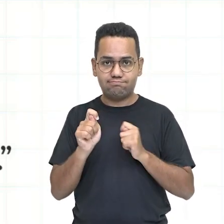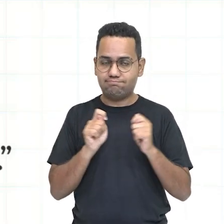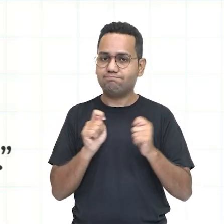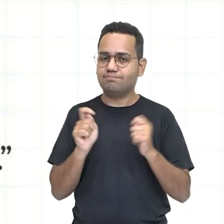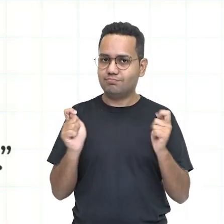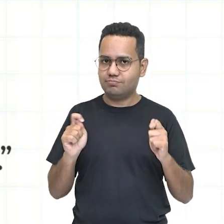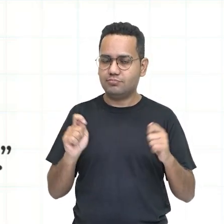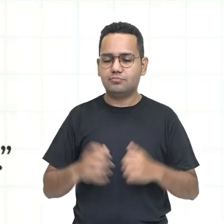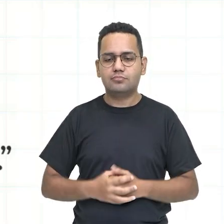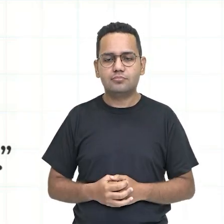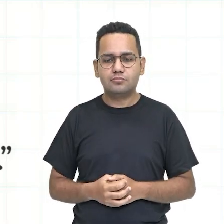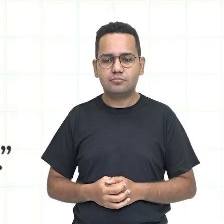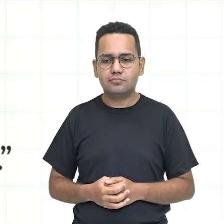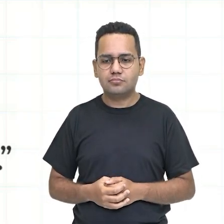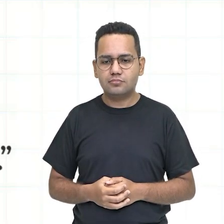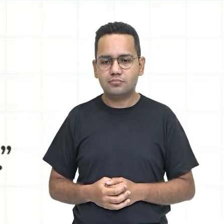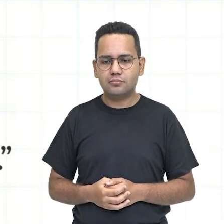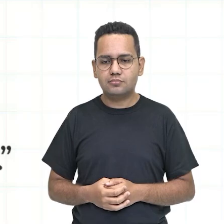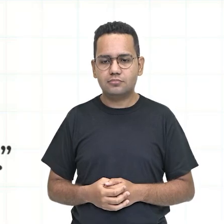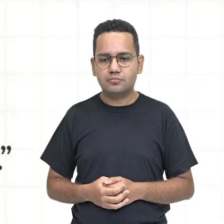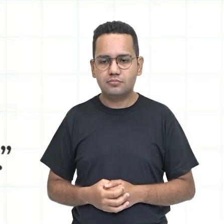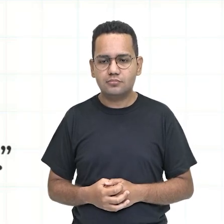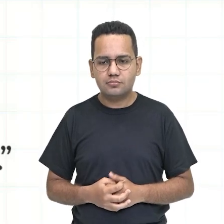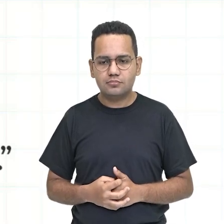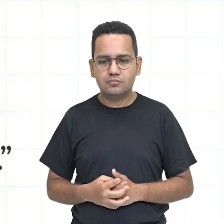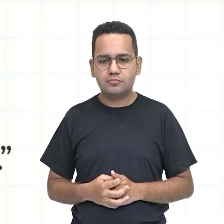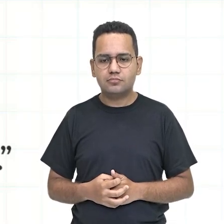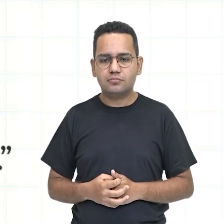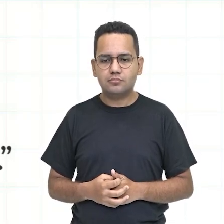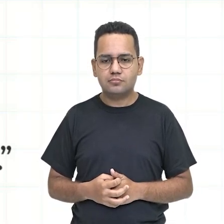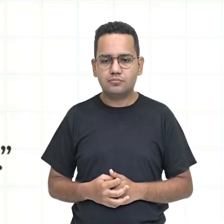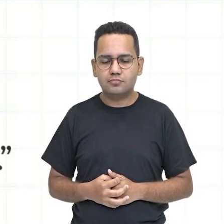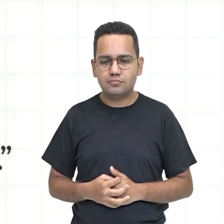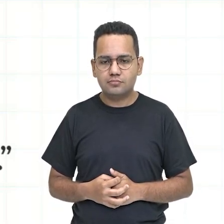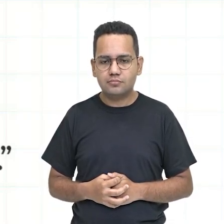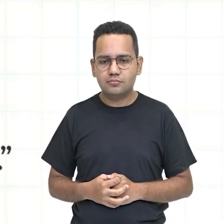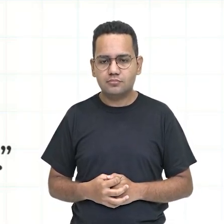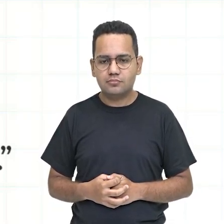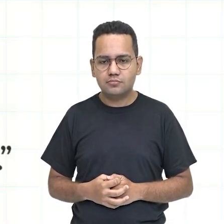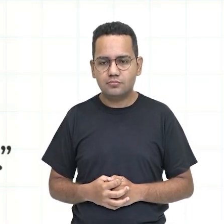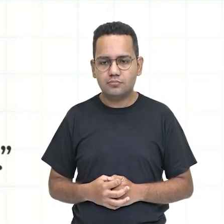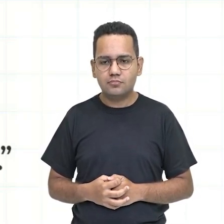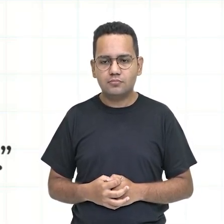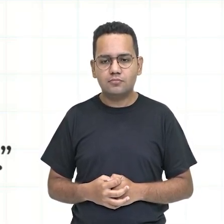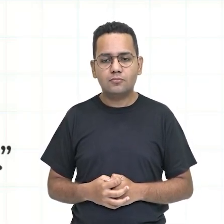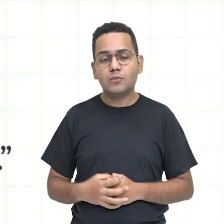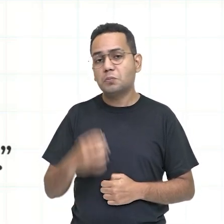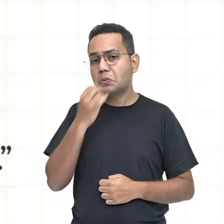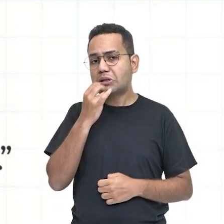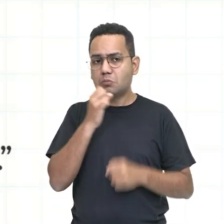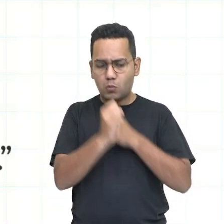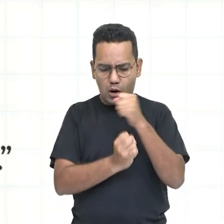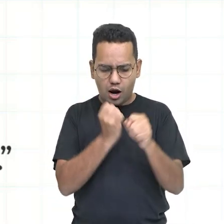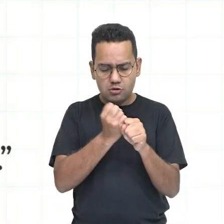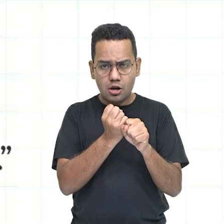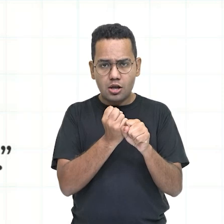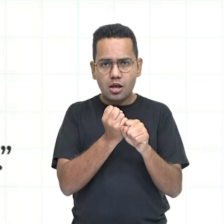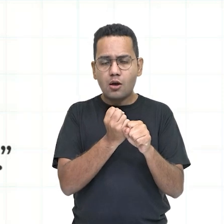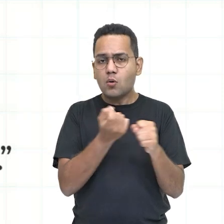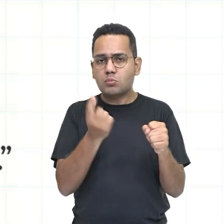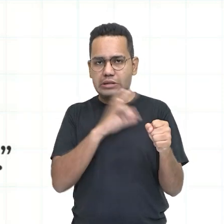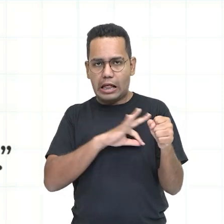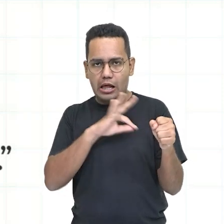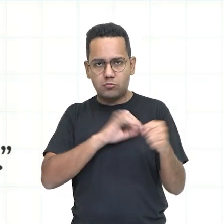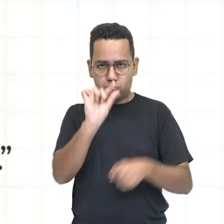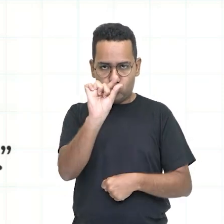quê? Ele economizou all year to afford his trips. Ele economizou o ano todo para pagar, né, as